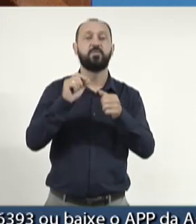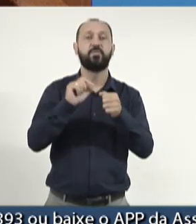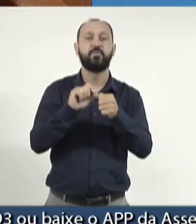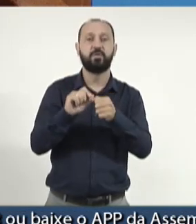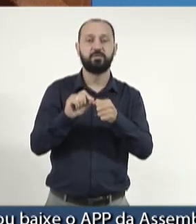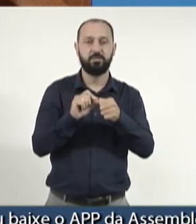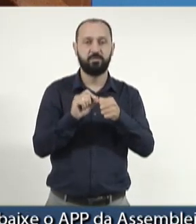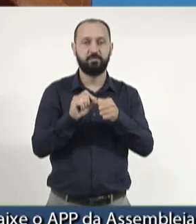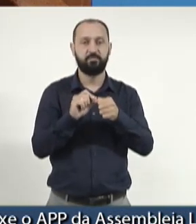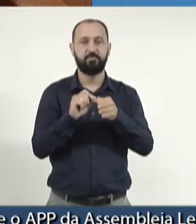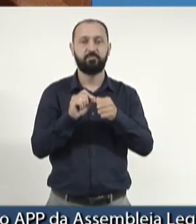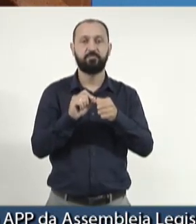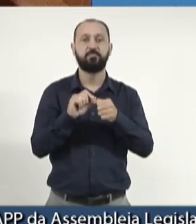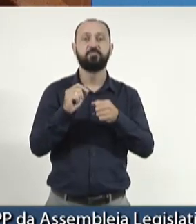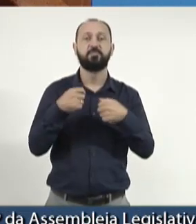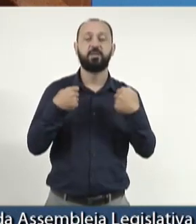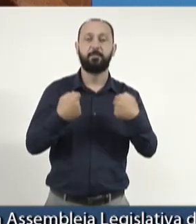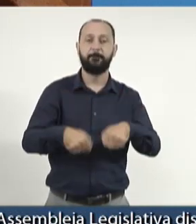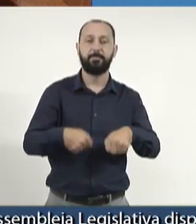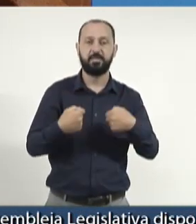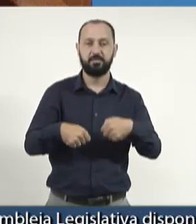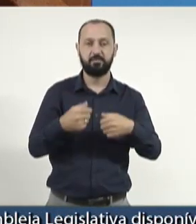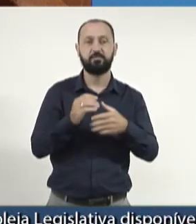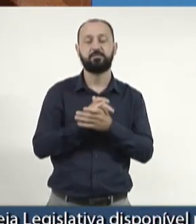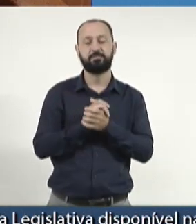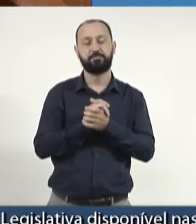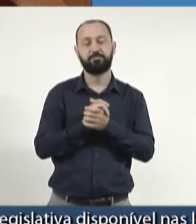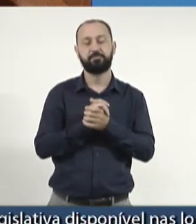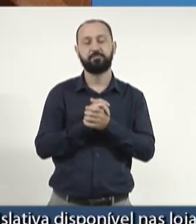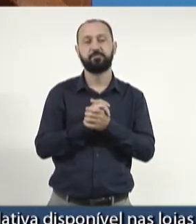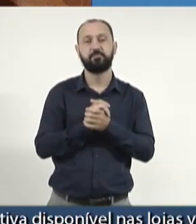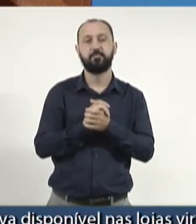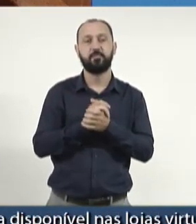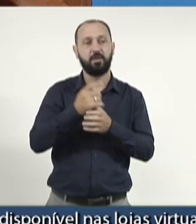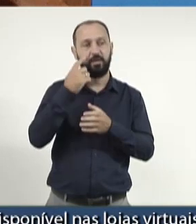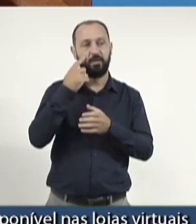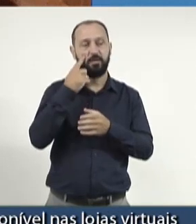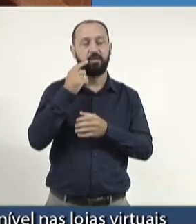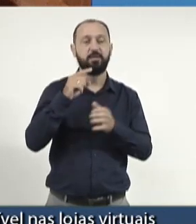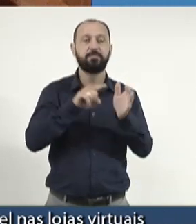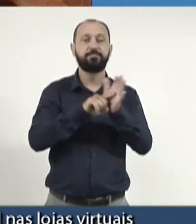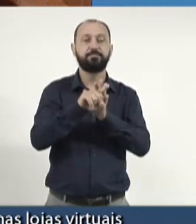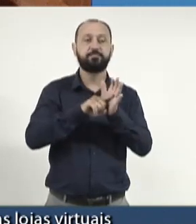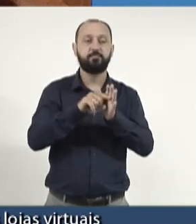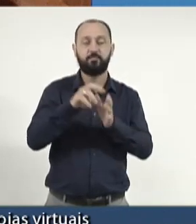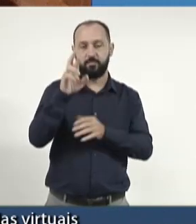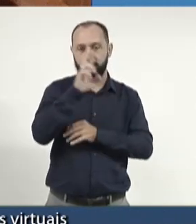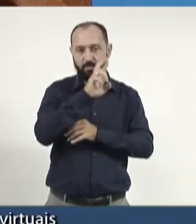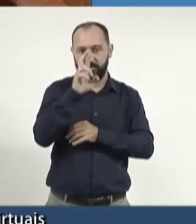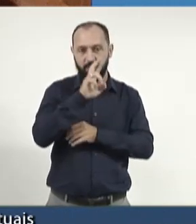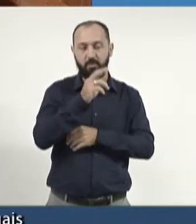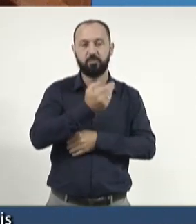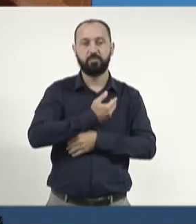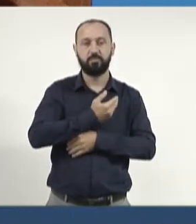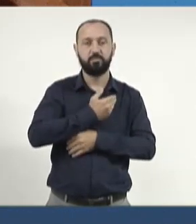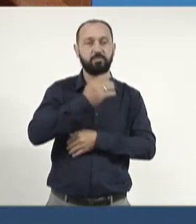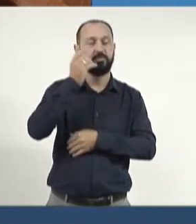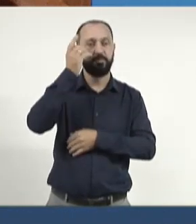tomar as providências necessárias e apurar, senhores colegas parlamentares,